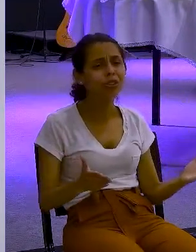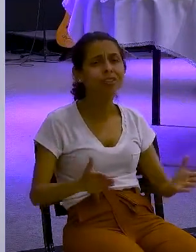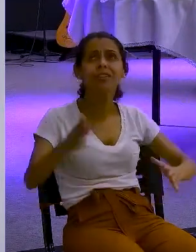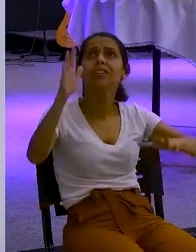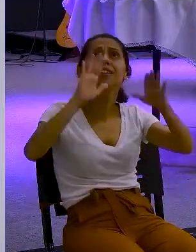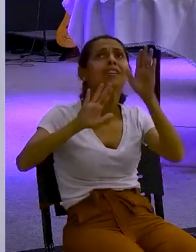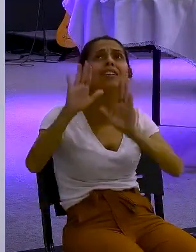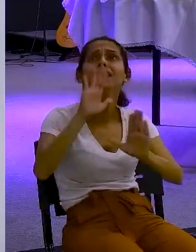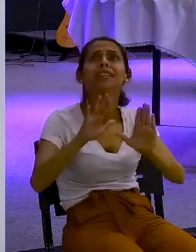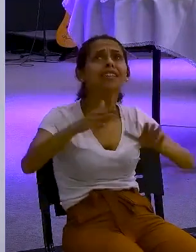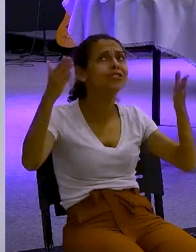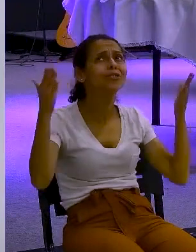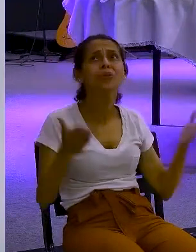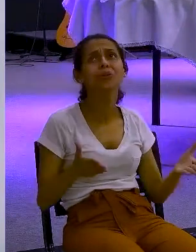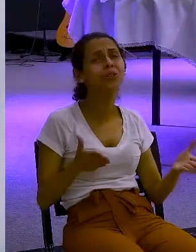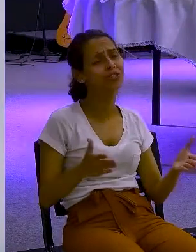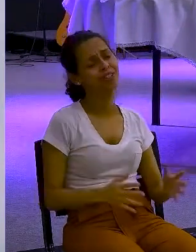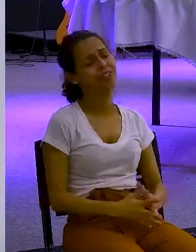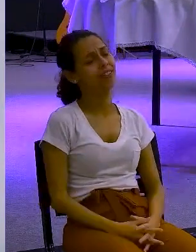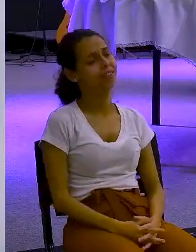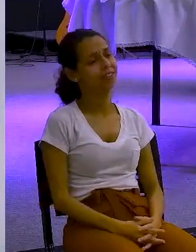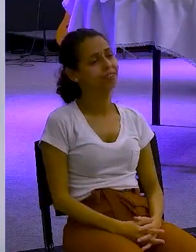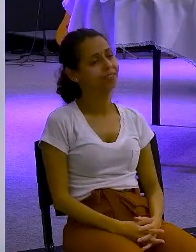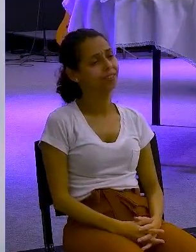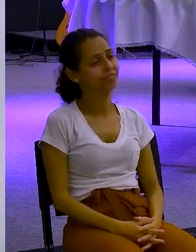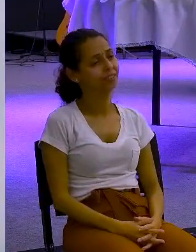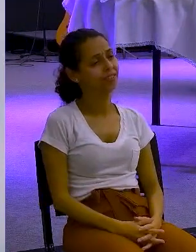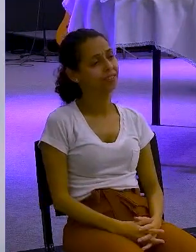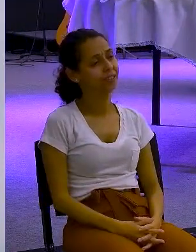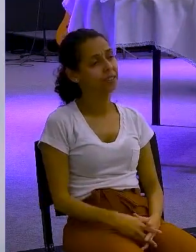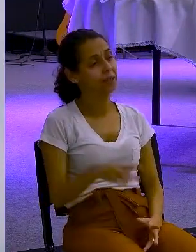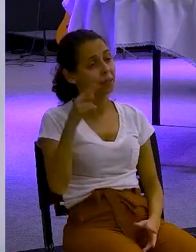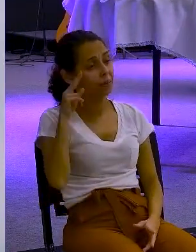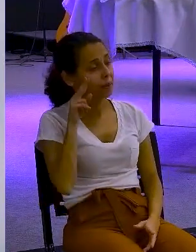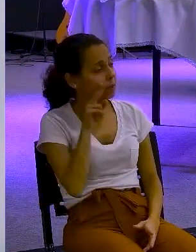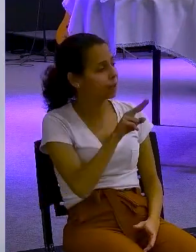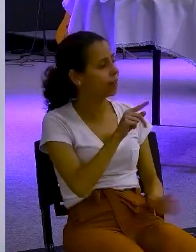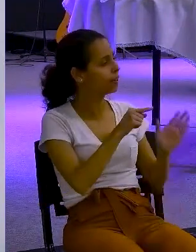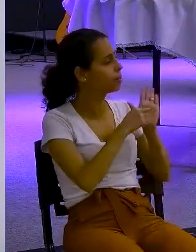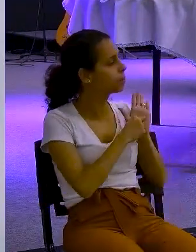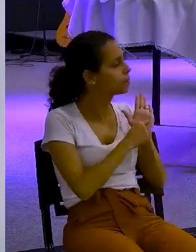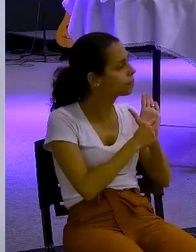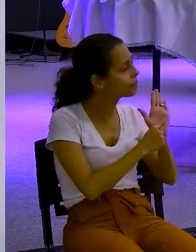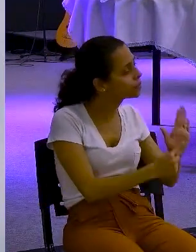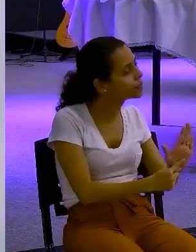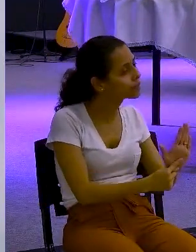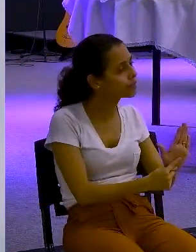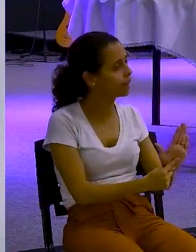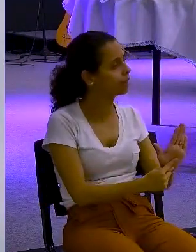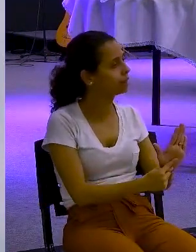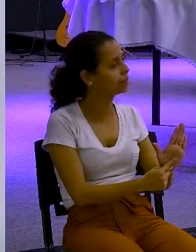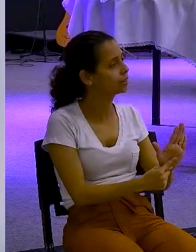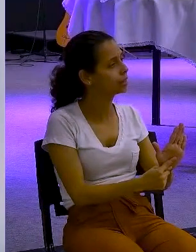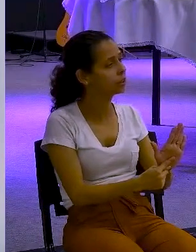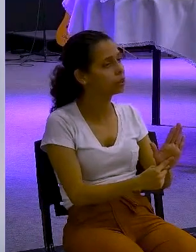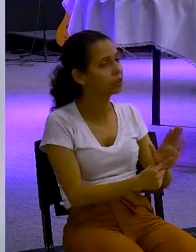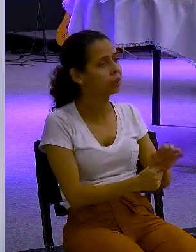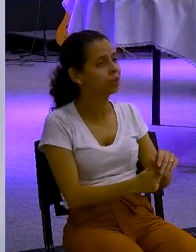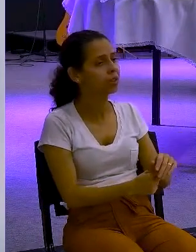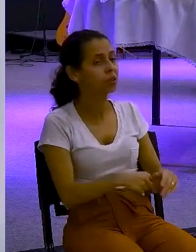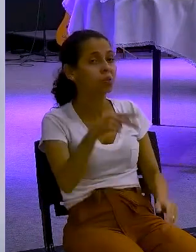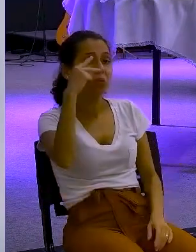presente nesta noite, para mostrar para nós, pelo seu corpo e pelo seu sangue,